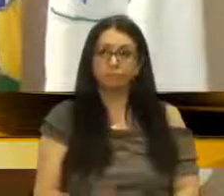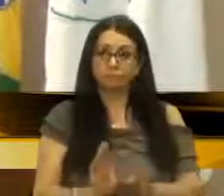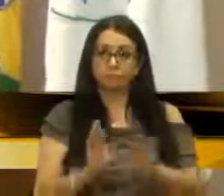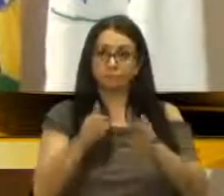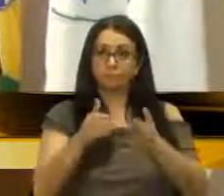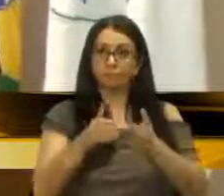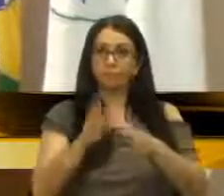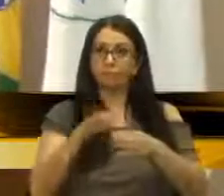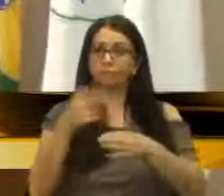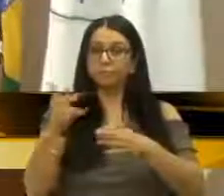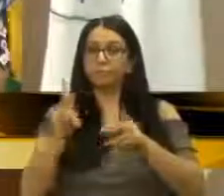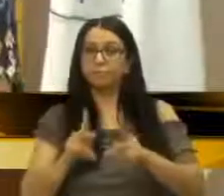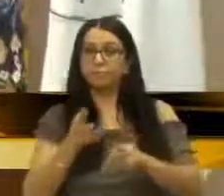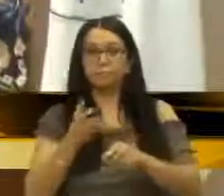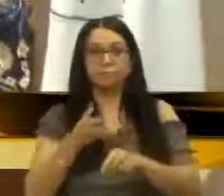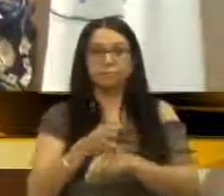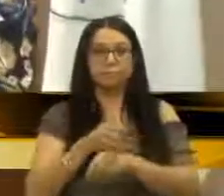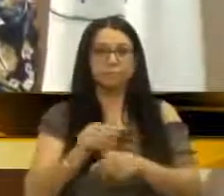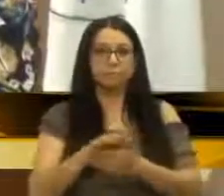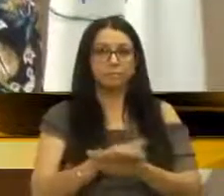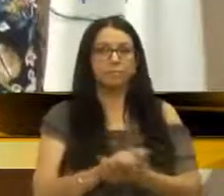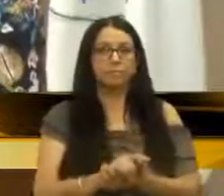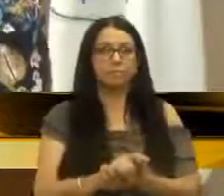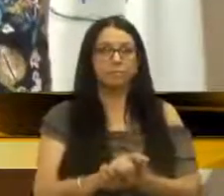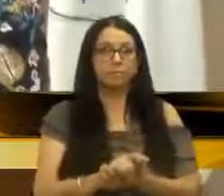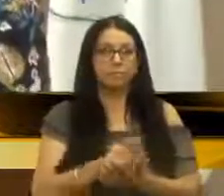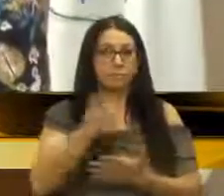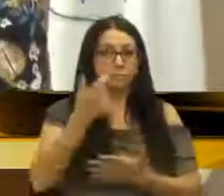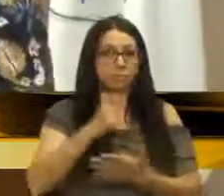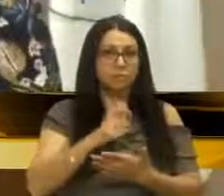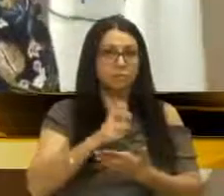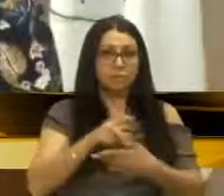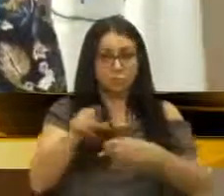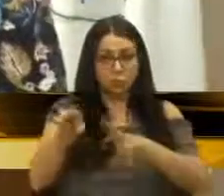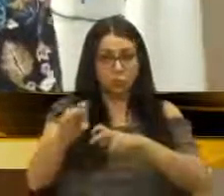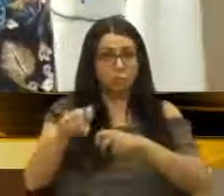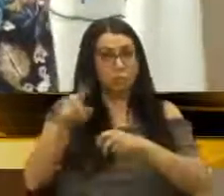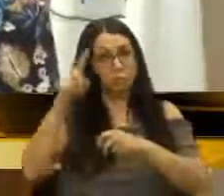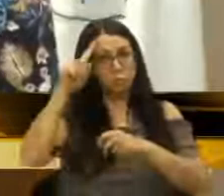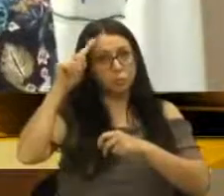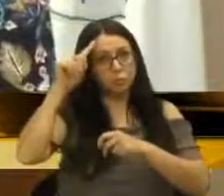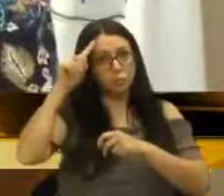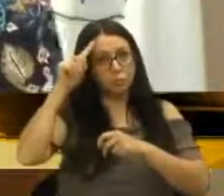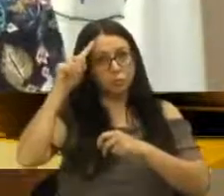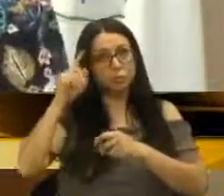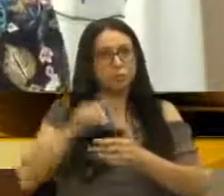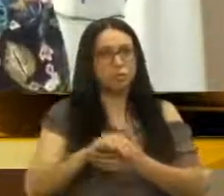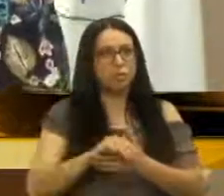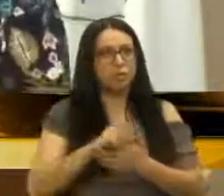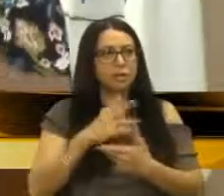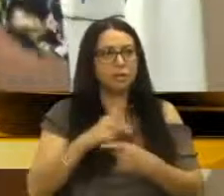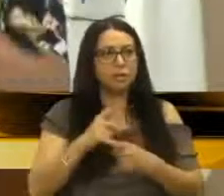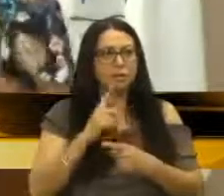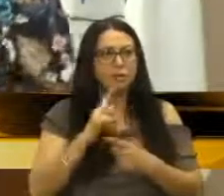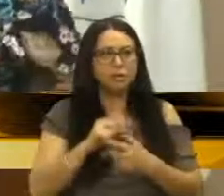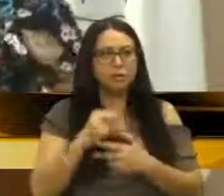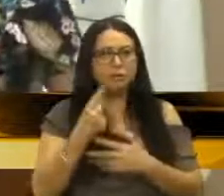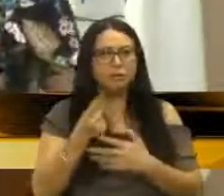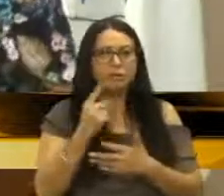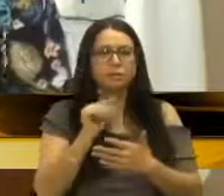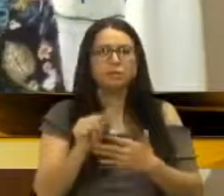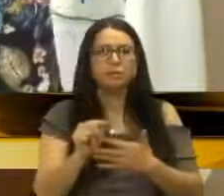e os demais e acho que no meio rural cada dia vai porque nós precisamos sim de